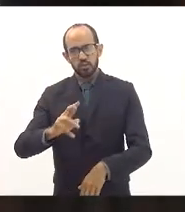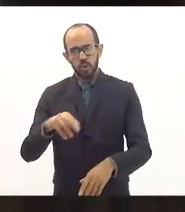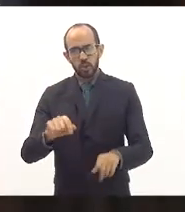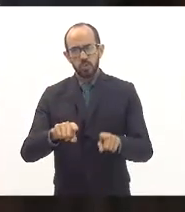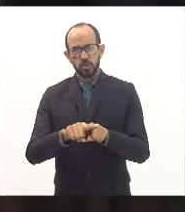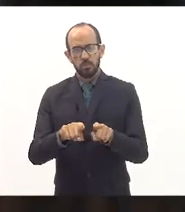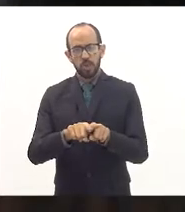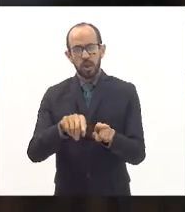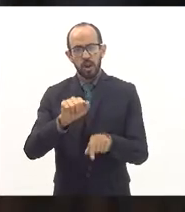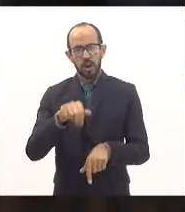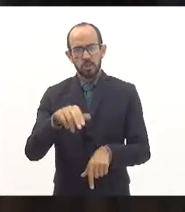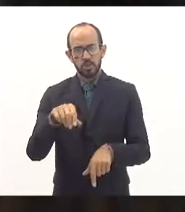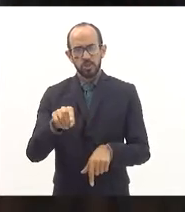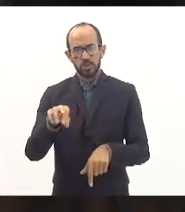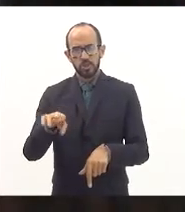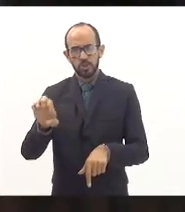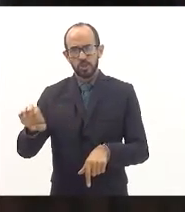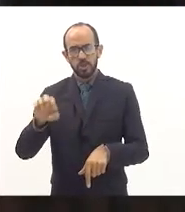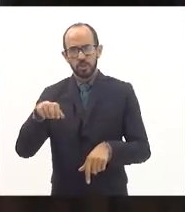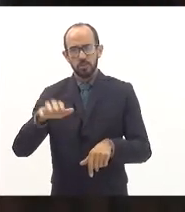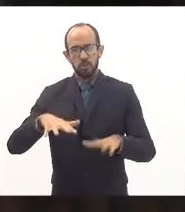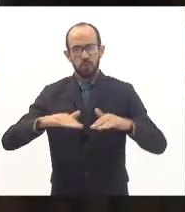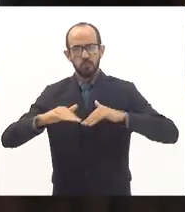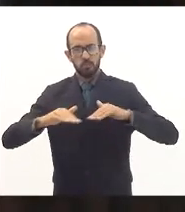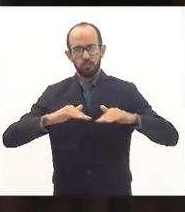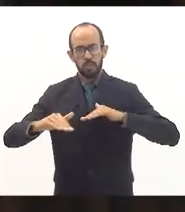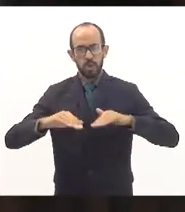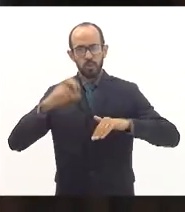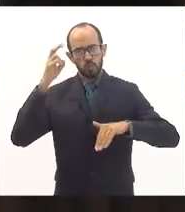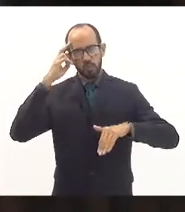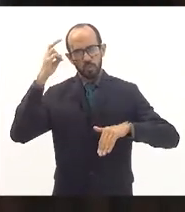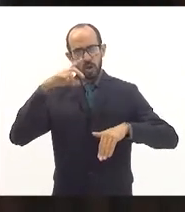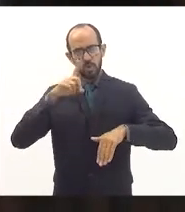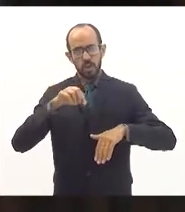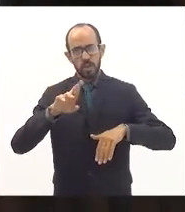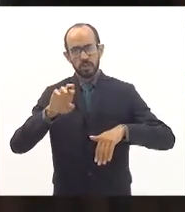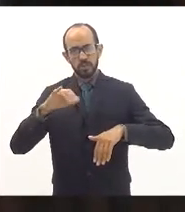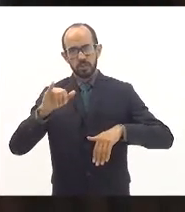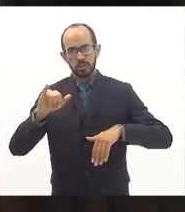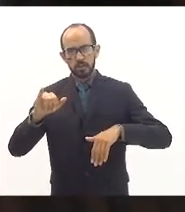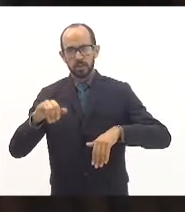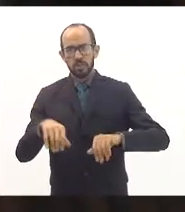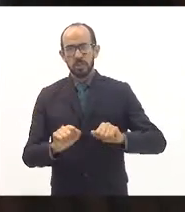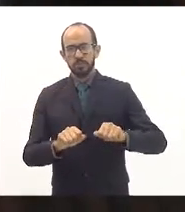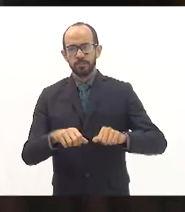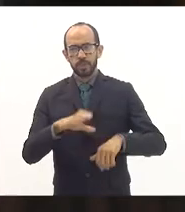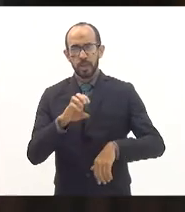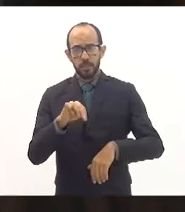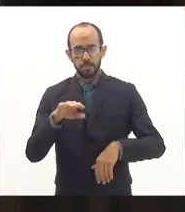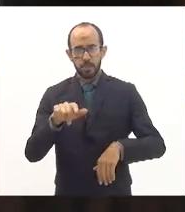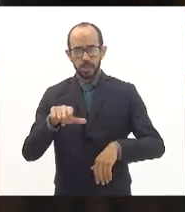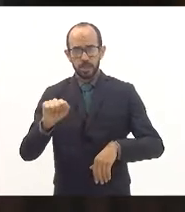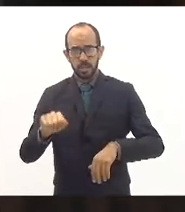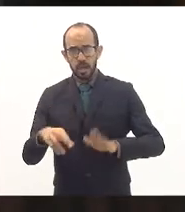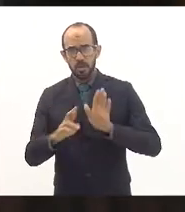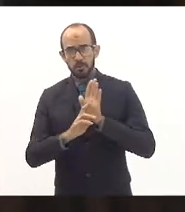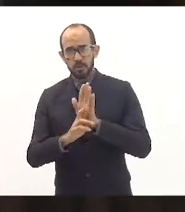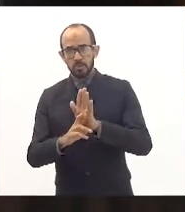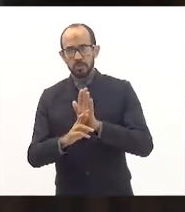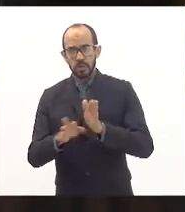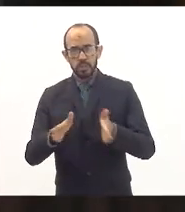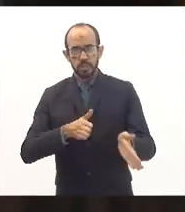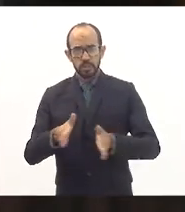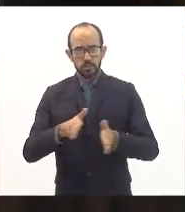do Movimento Cultural Darcy Ribeiro, a Camila Rodrigues, representando nesse ato a secretária de Acessibilidade